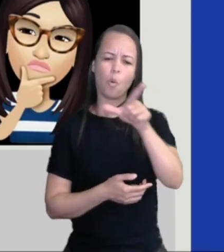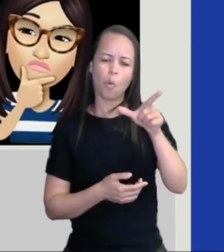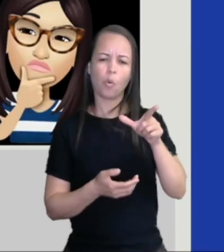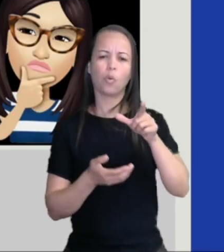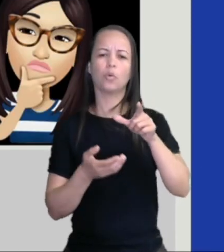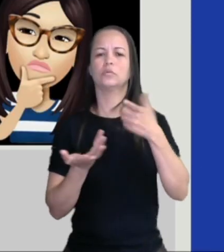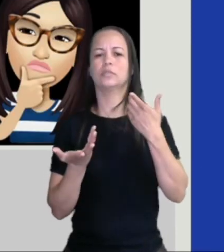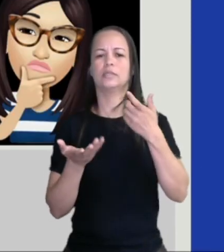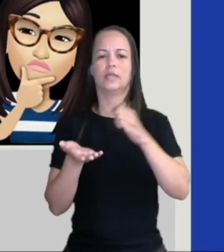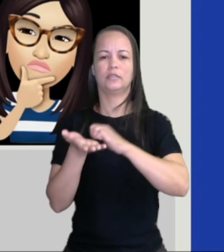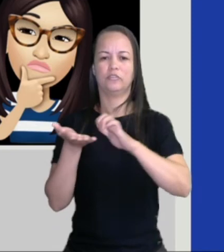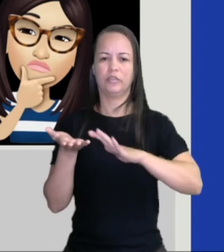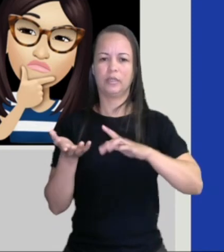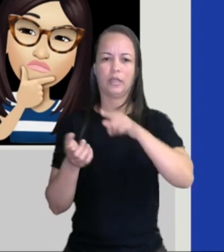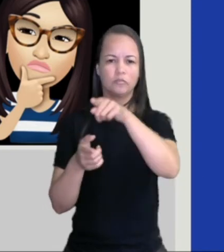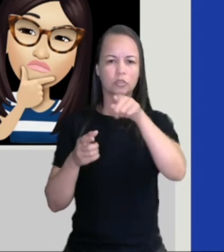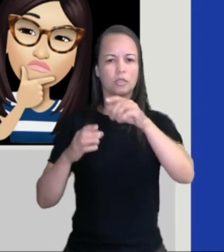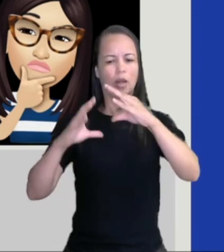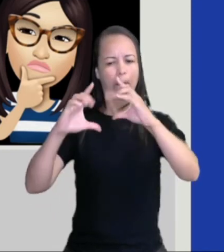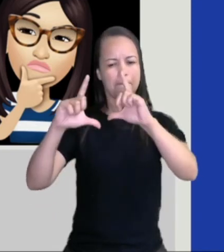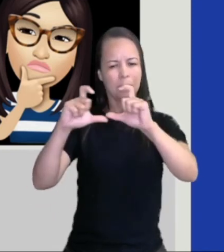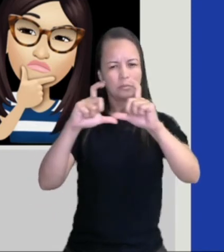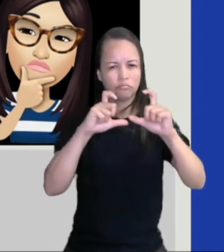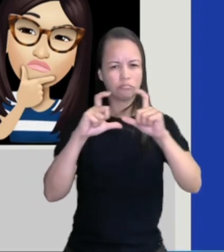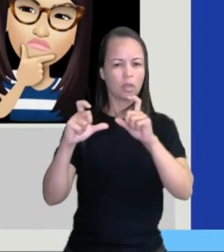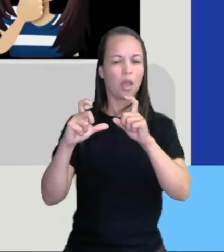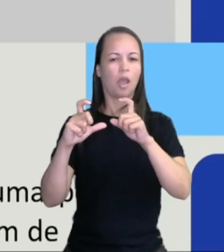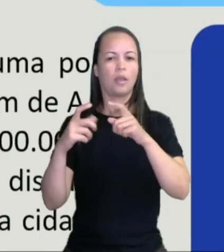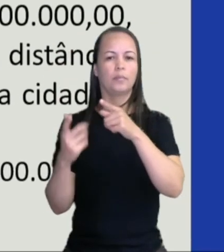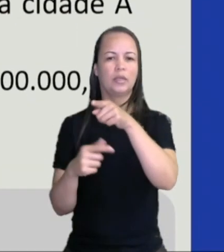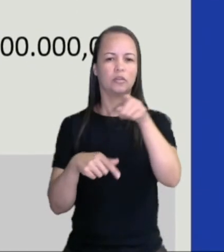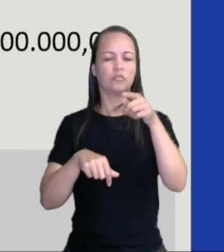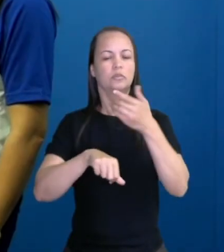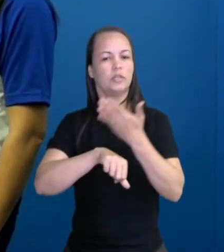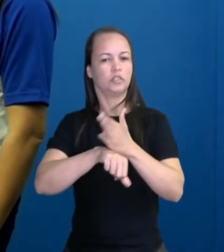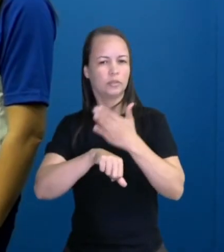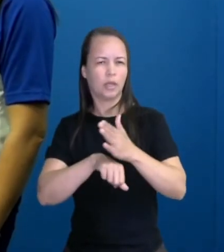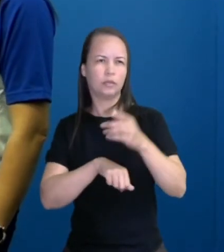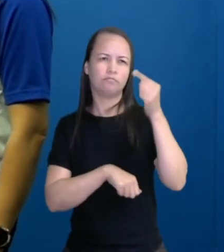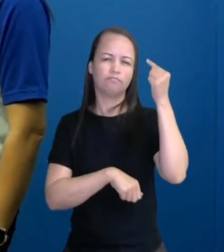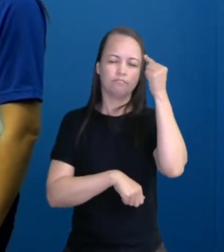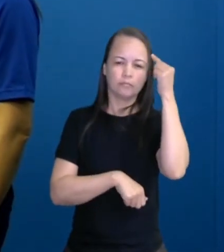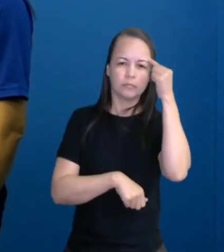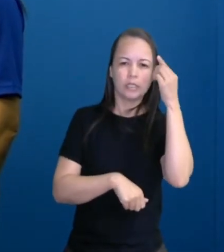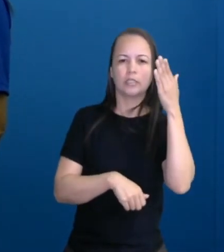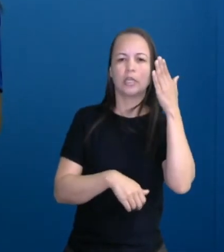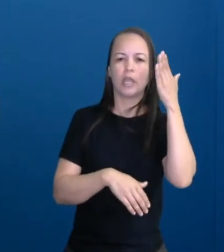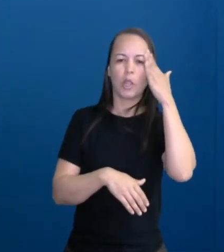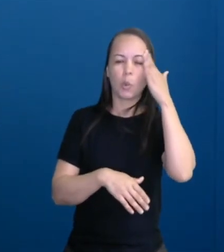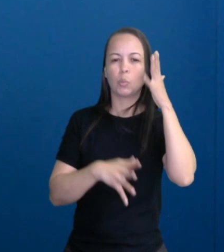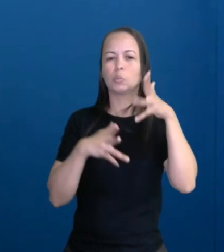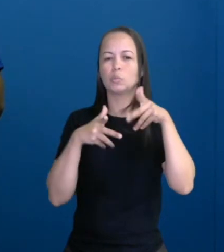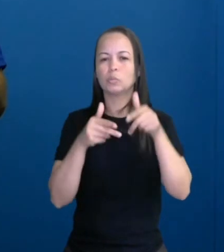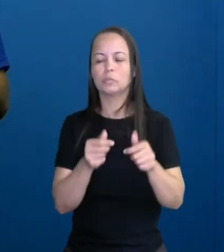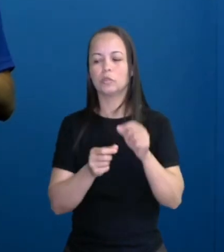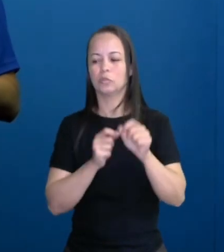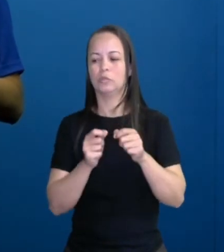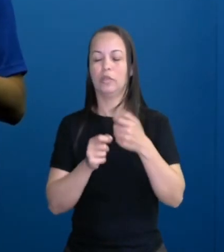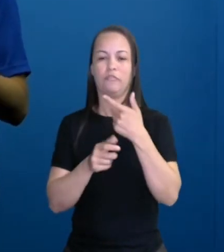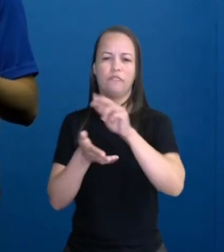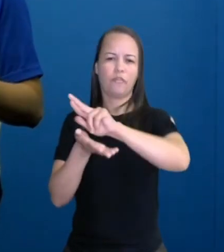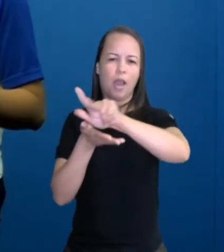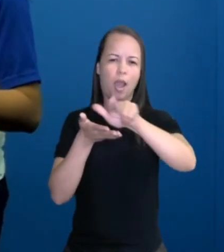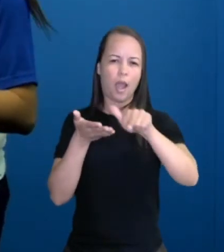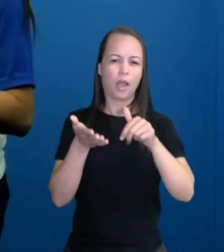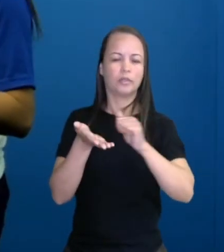dei um print aí para vocês tentarem treinar, ver se compreendeu, tá? Tem um monte de outros exercícios aqui para